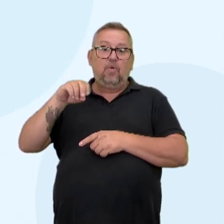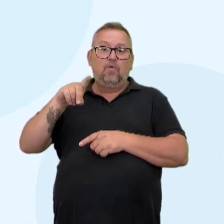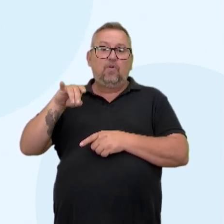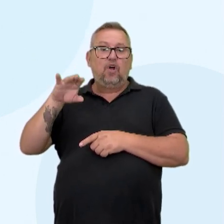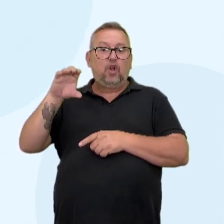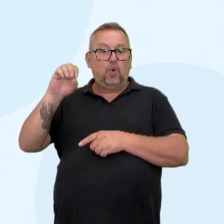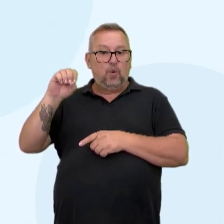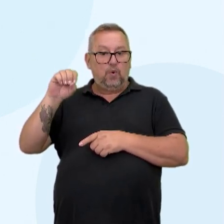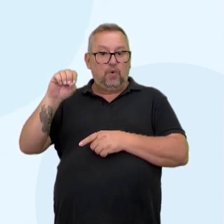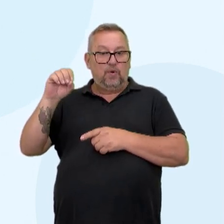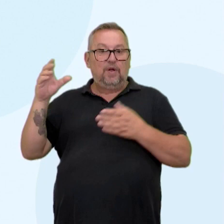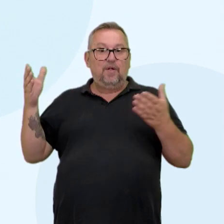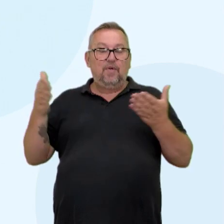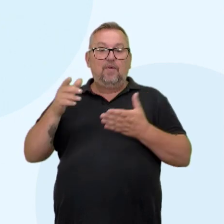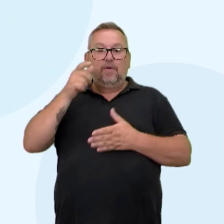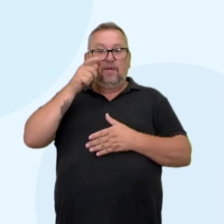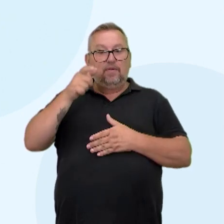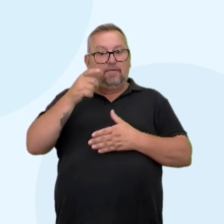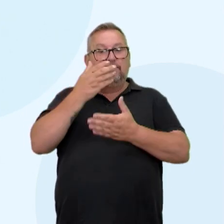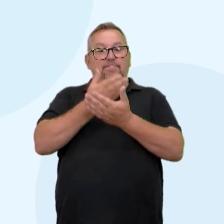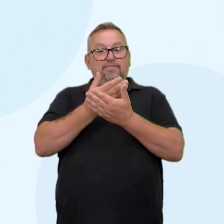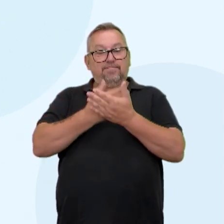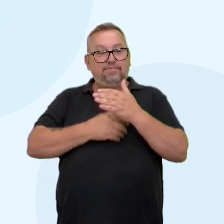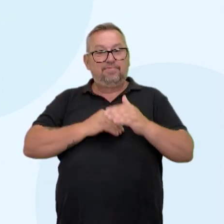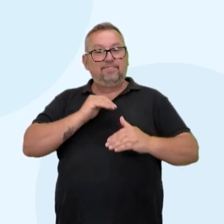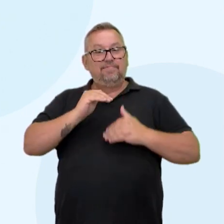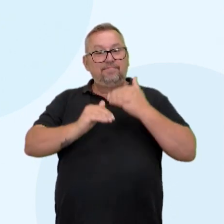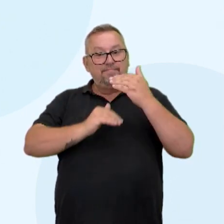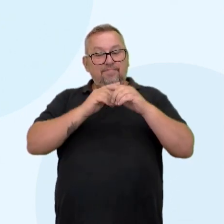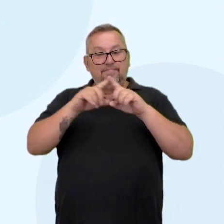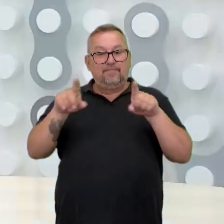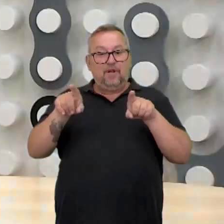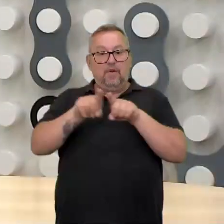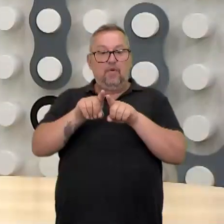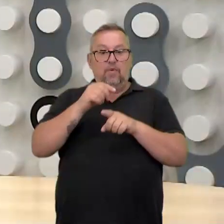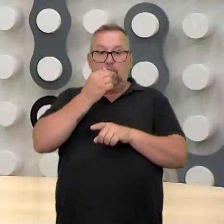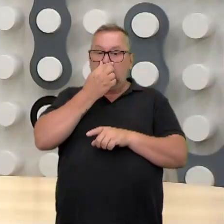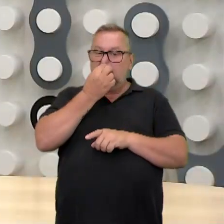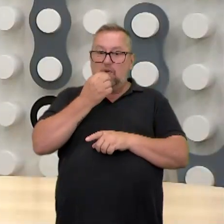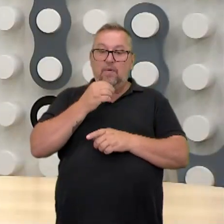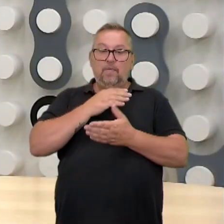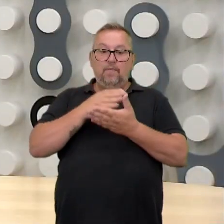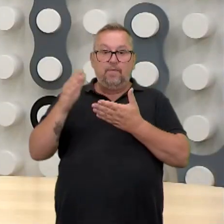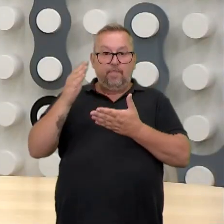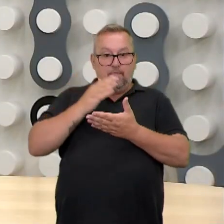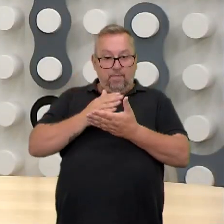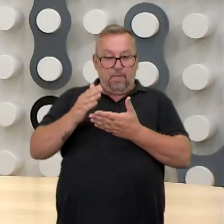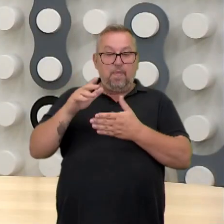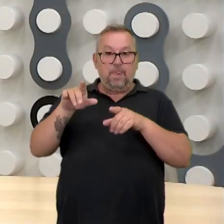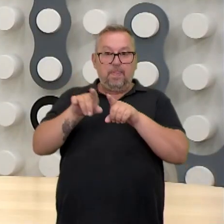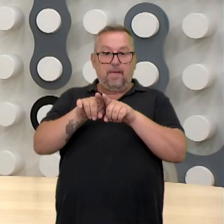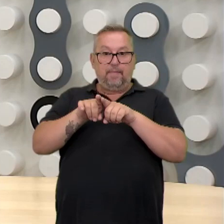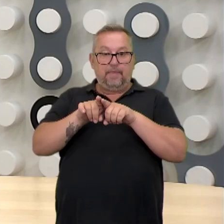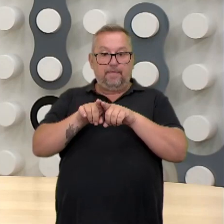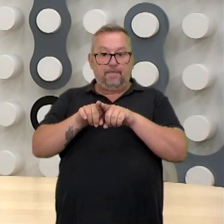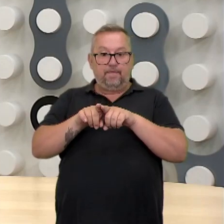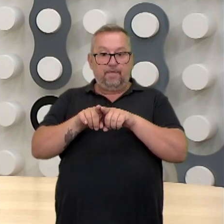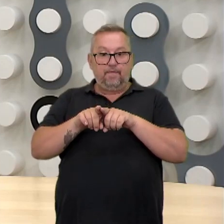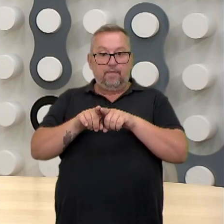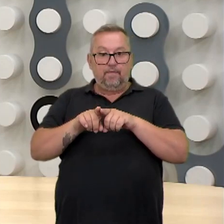ênfase que nós vamos dar hoje no desenvolvimento 3, né? Então começamos, logicamente, né, pela